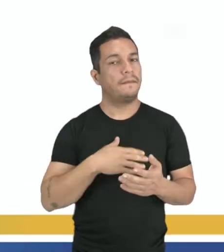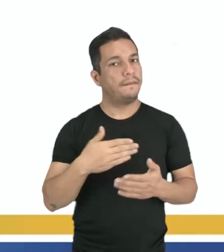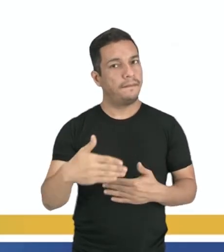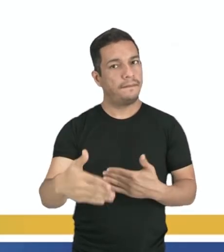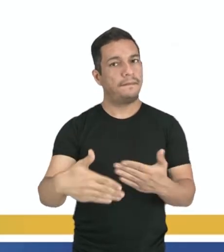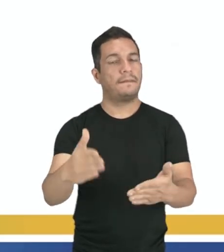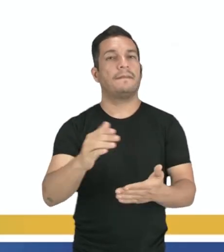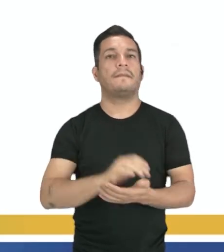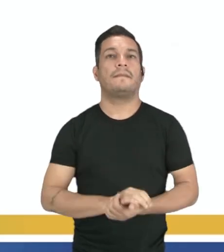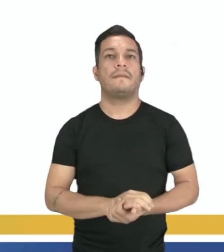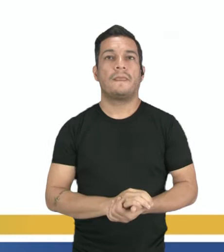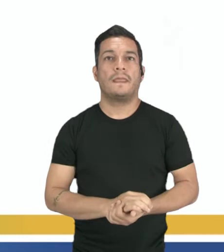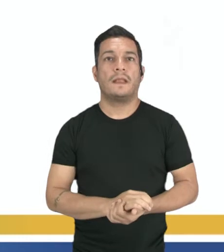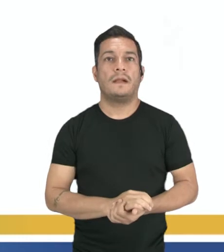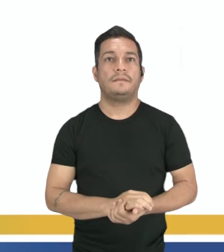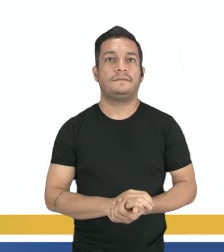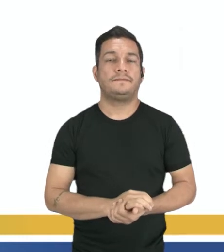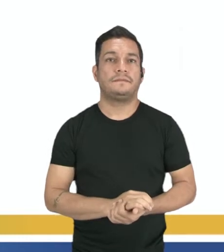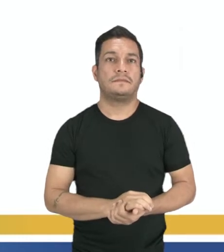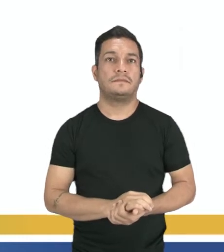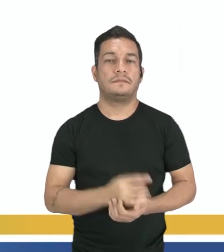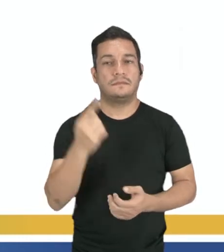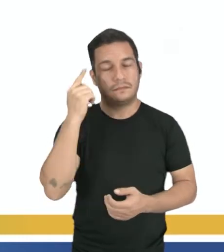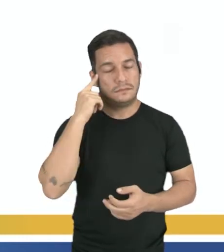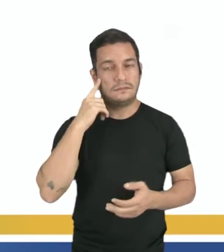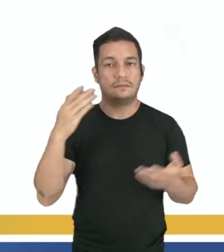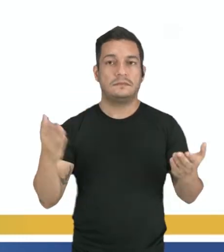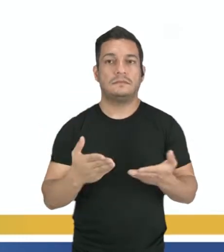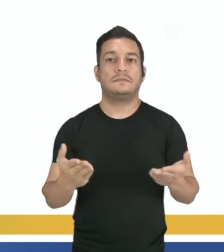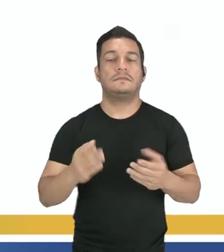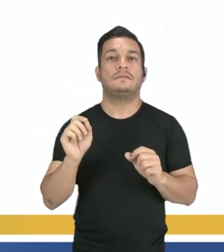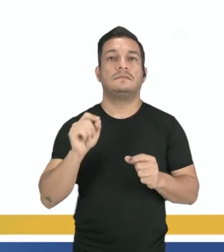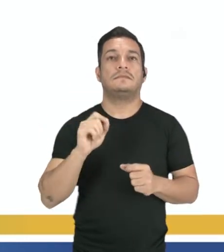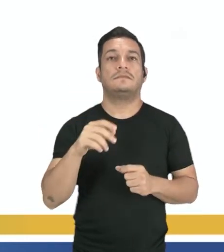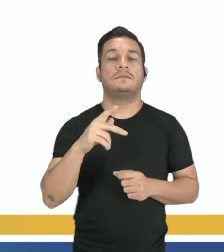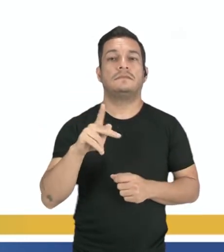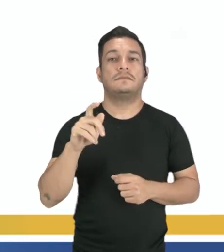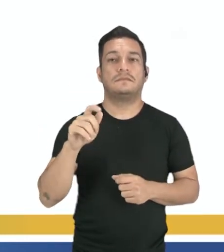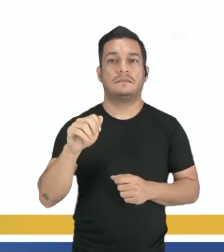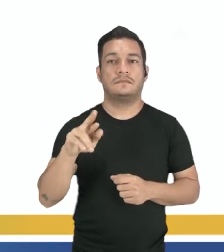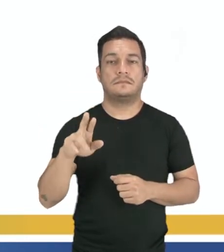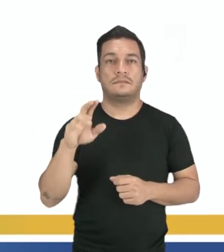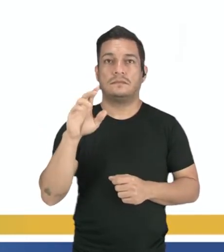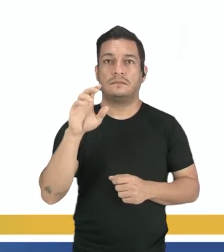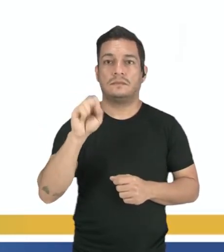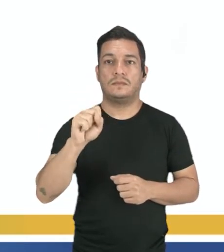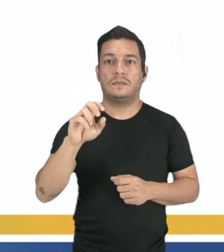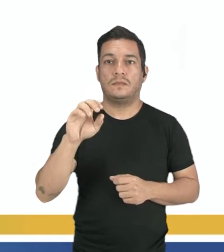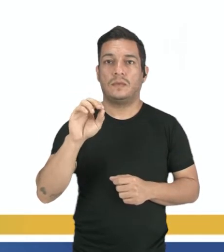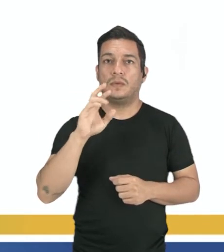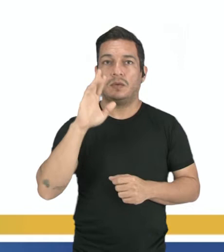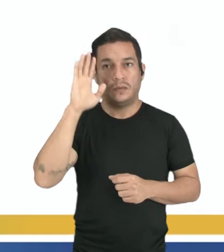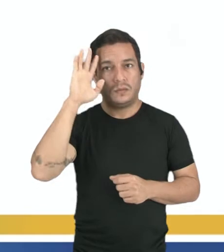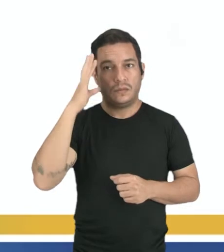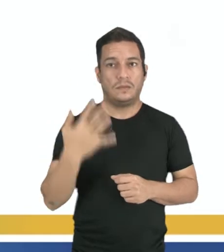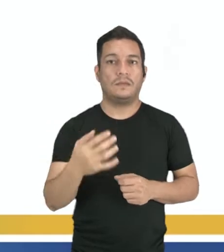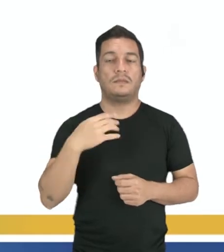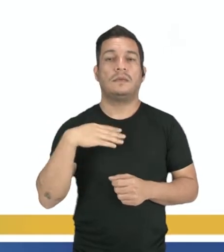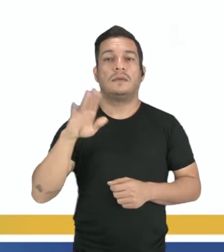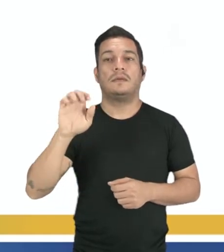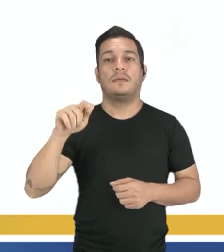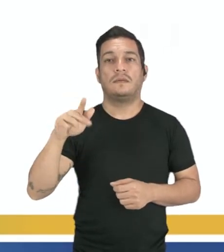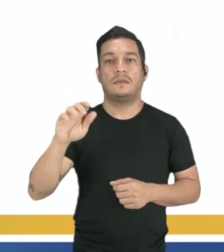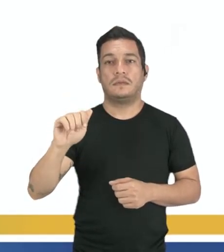vai. Então, pensamos agora num par ordenada como solução para esse tipo de equação. Então,